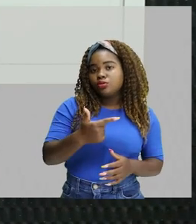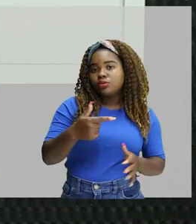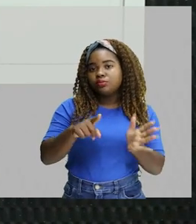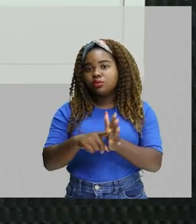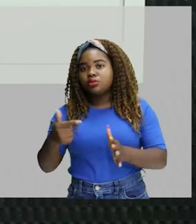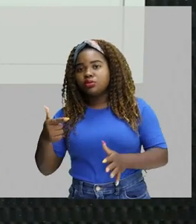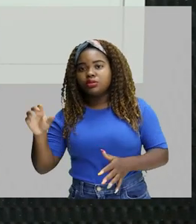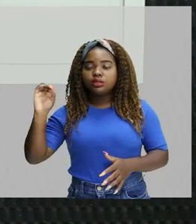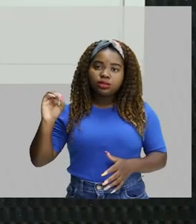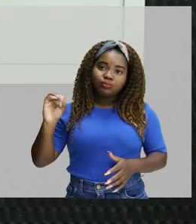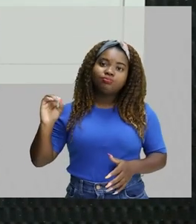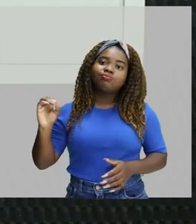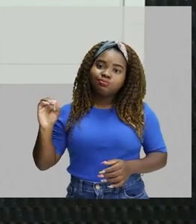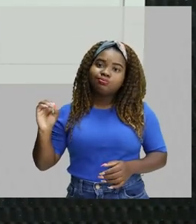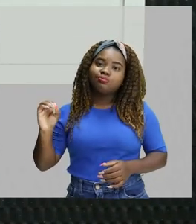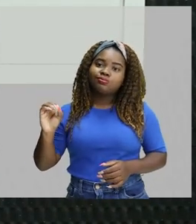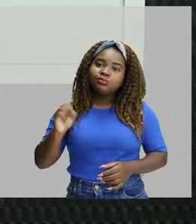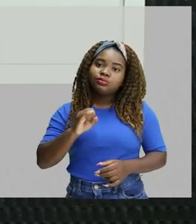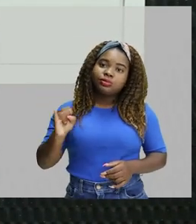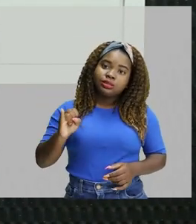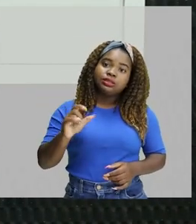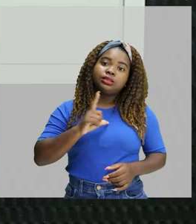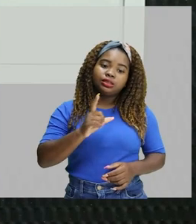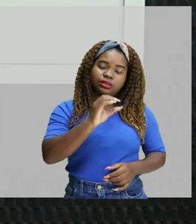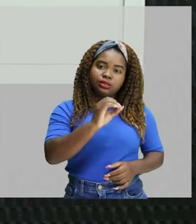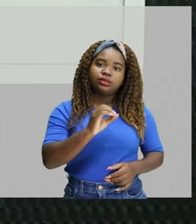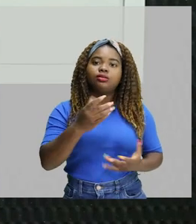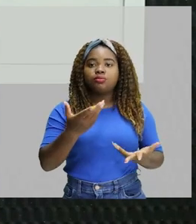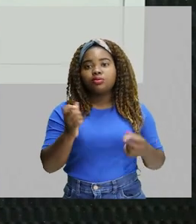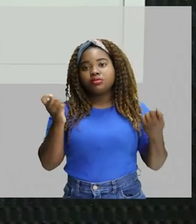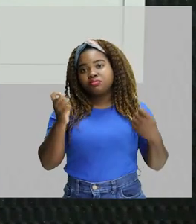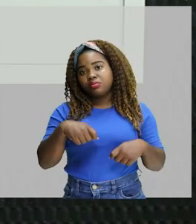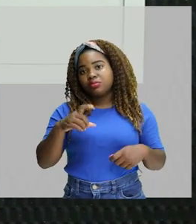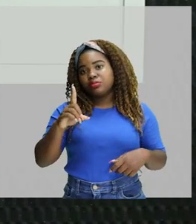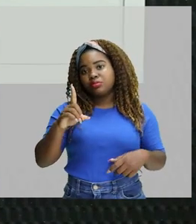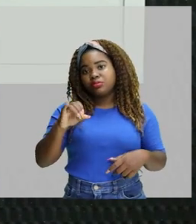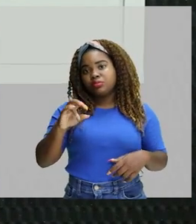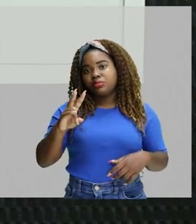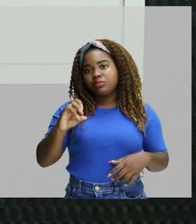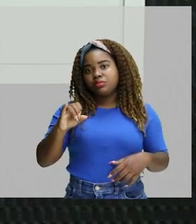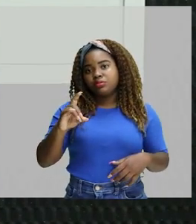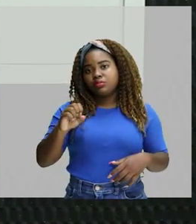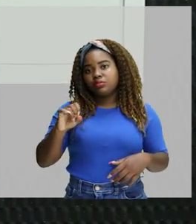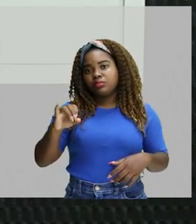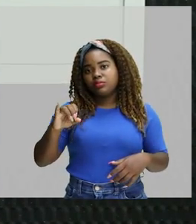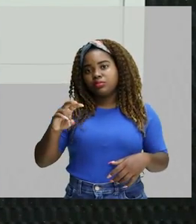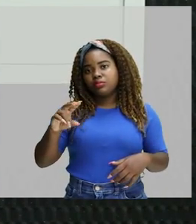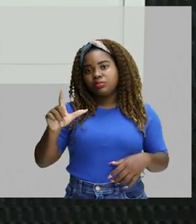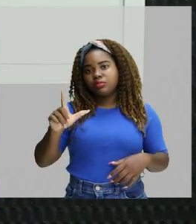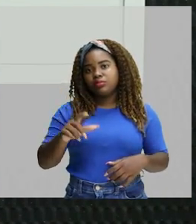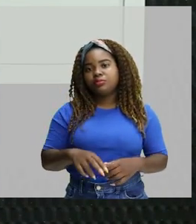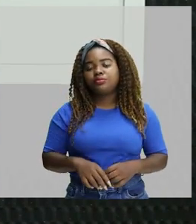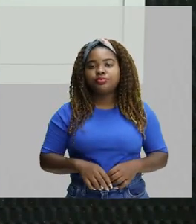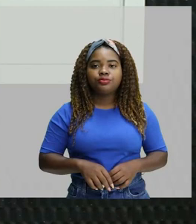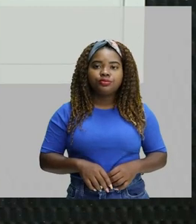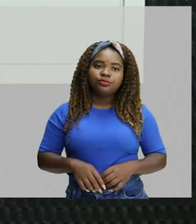0 se a divisão tem resto zero é porque é divisível tá então o valor de k para que a divisão seja exata é o